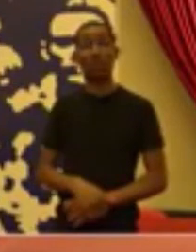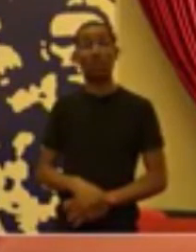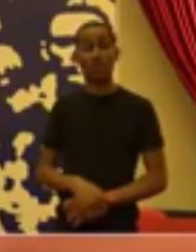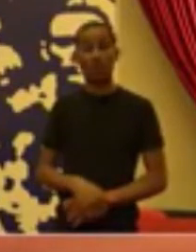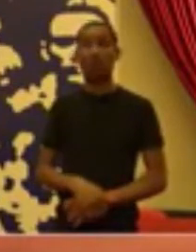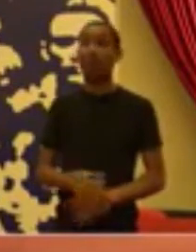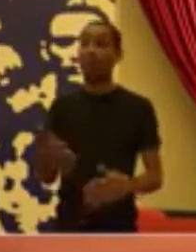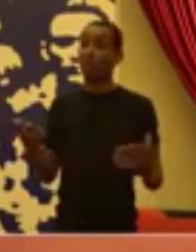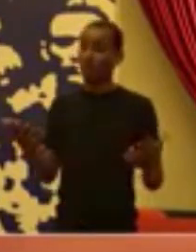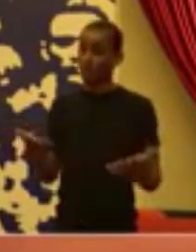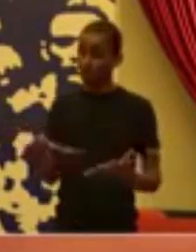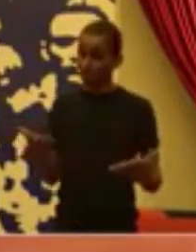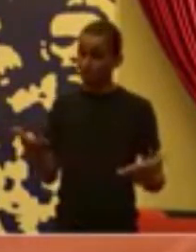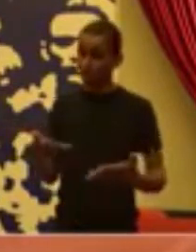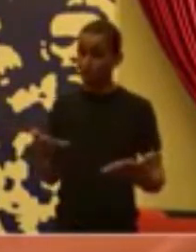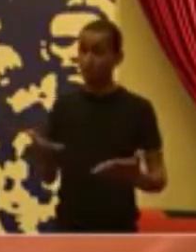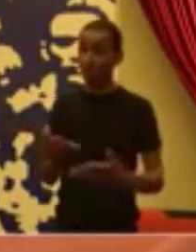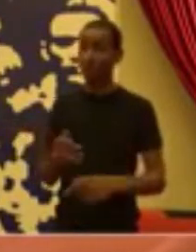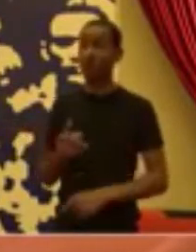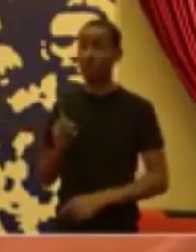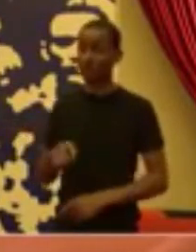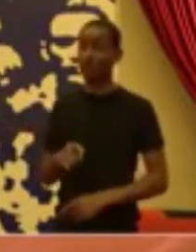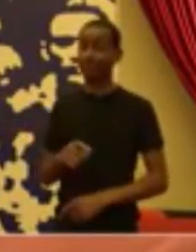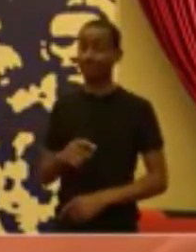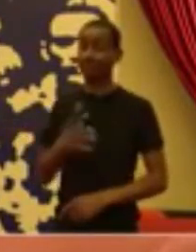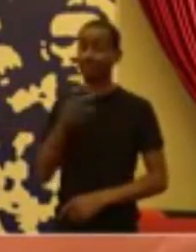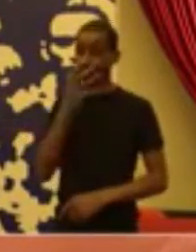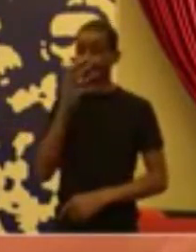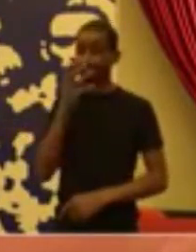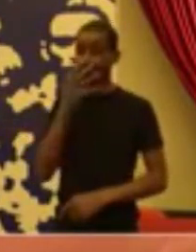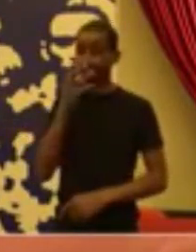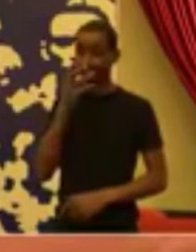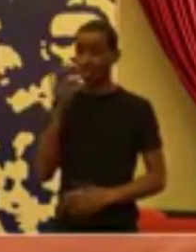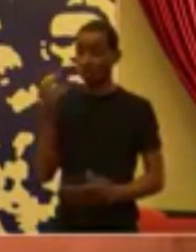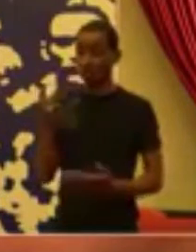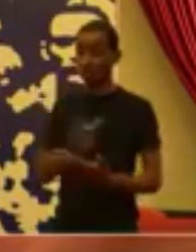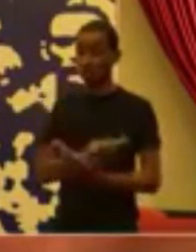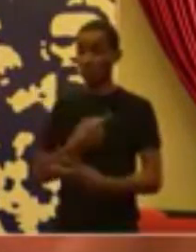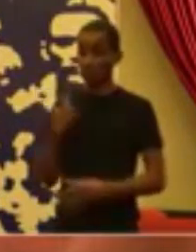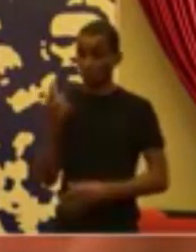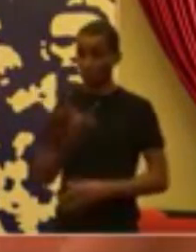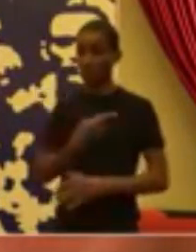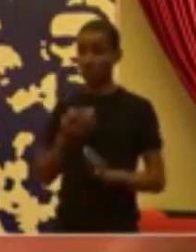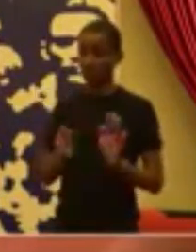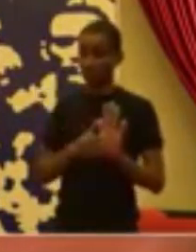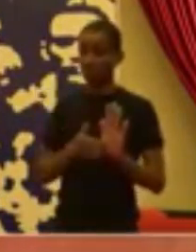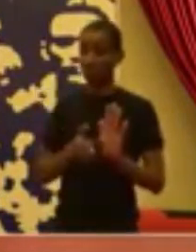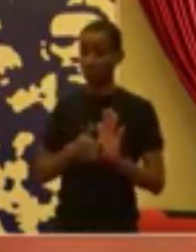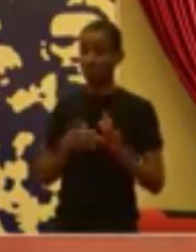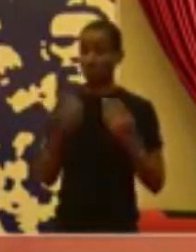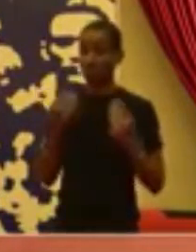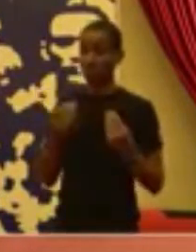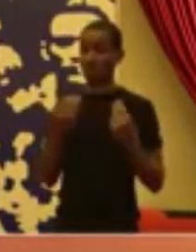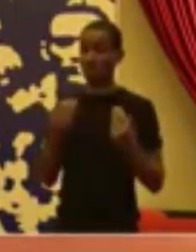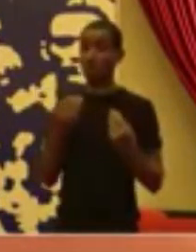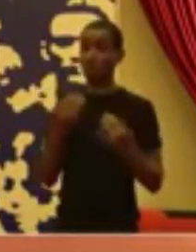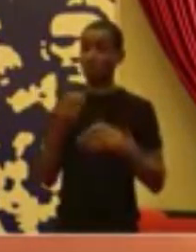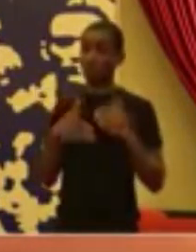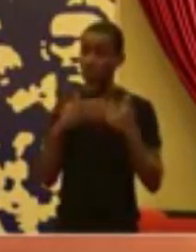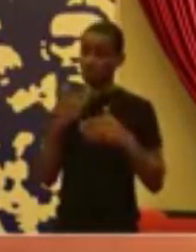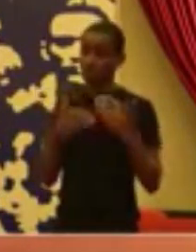Agora, é tão surpreendente o que aconteceu com a nossa proposta, é tão surpreendente o